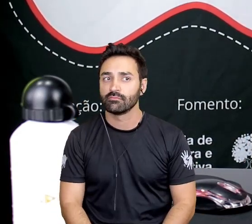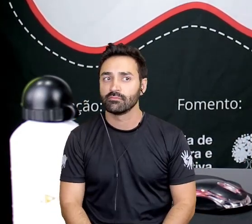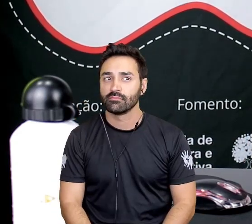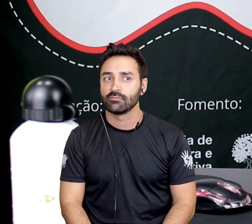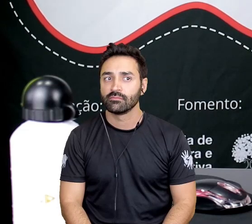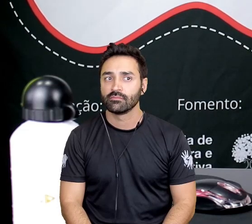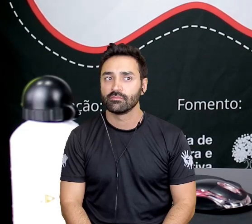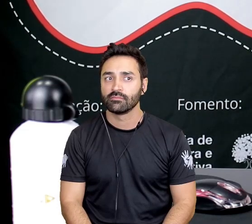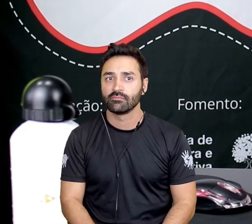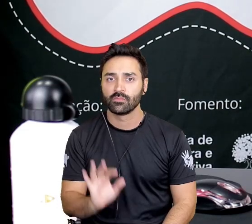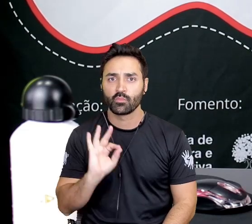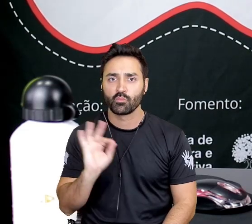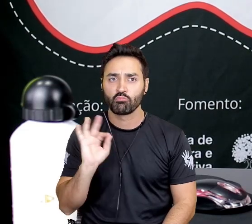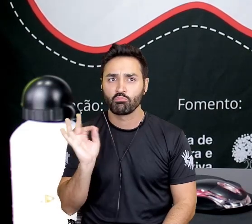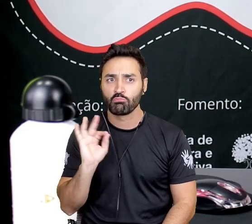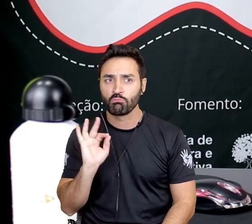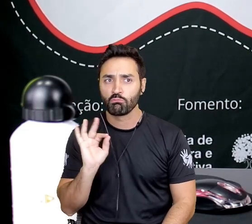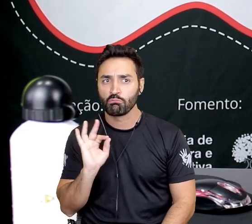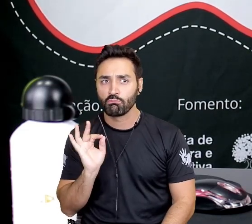Não?